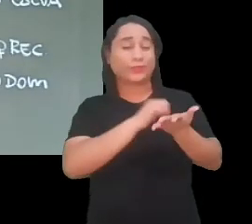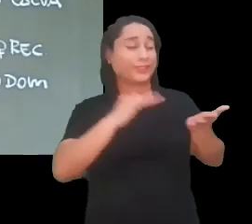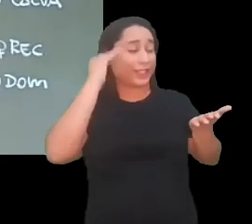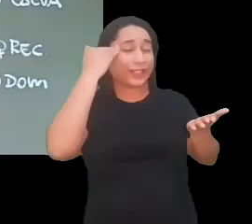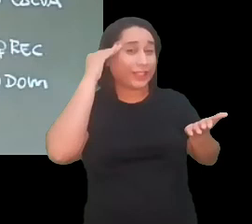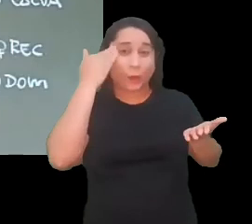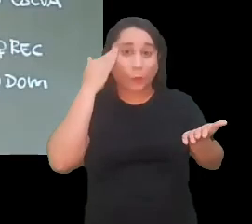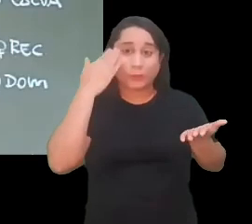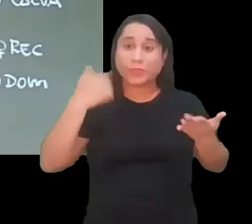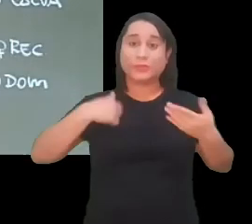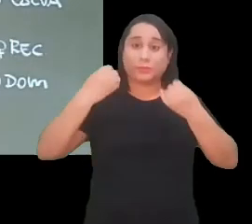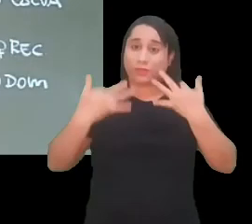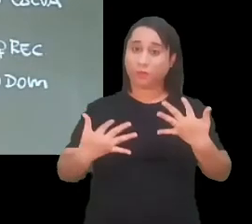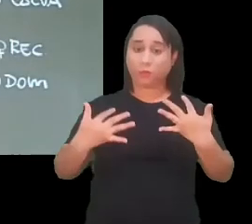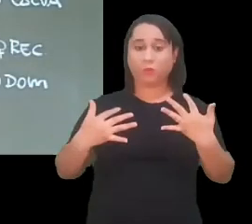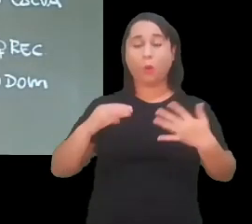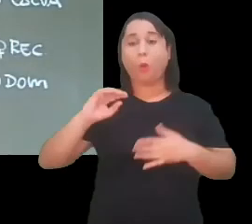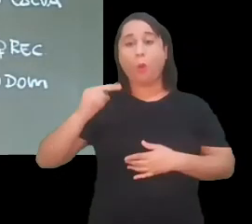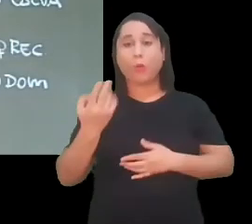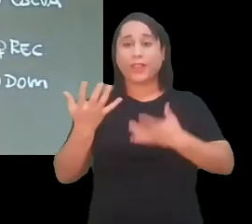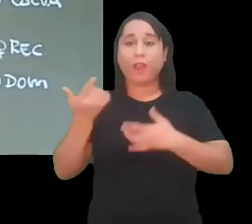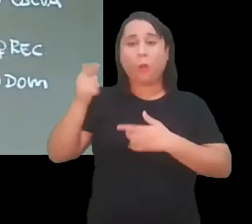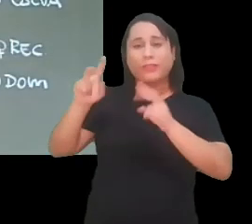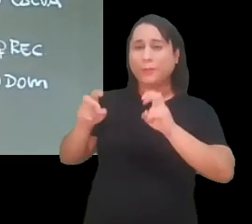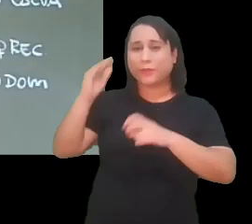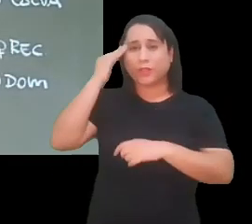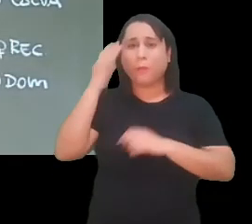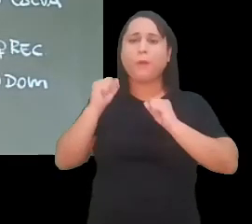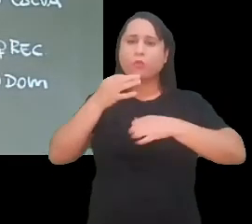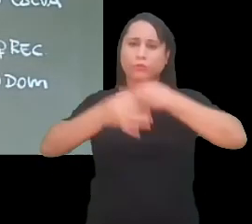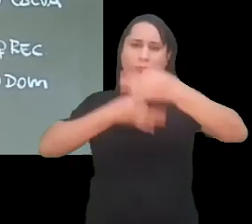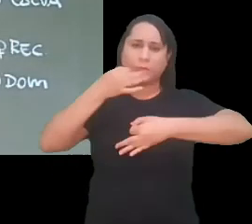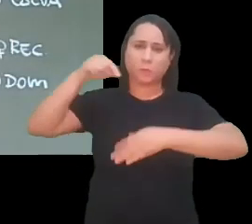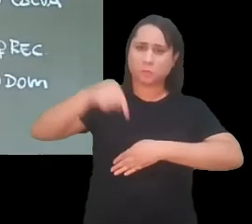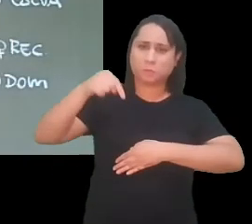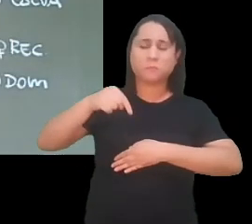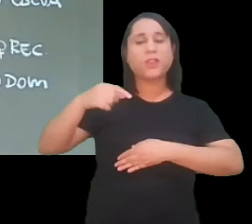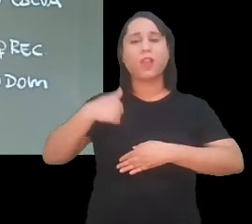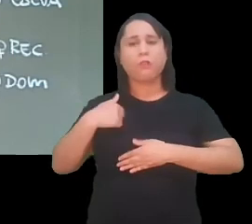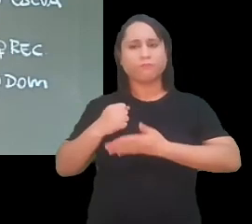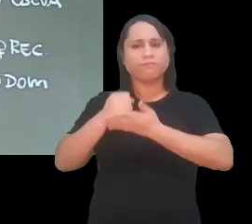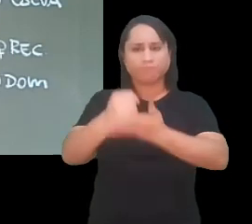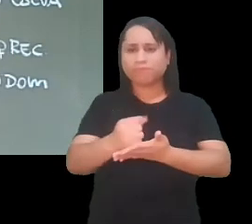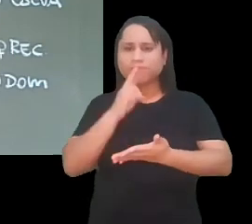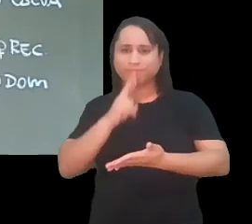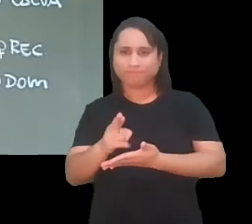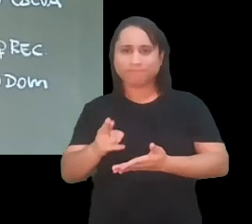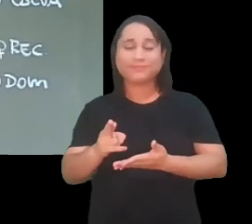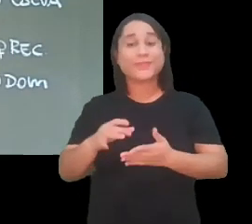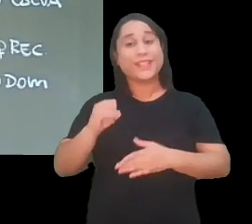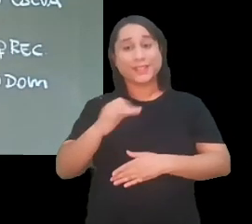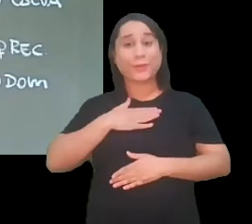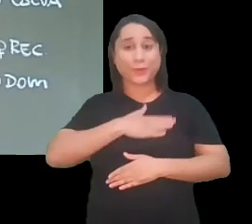compreendeu o que eu quis dizer ou qualquer outro assunto que foi tratado aqui, por favor, deixe um comentário ali que assim que possível estarei lhe respondendo. Se você gostou